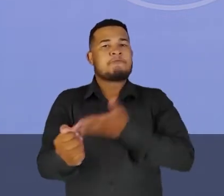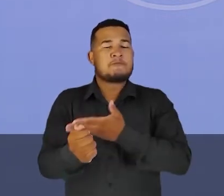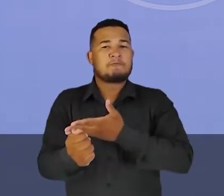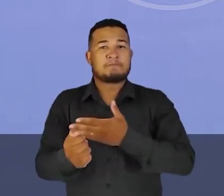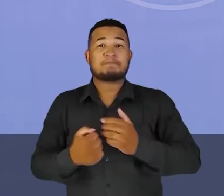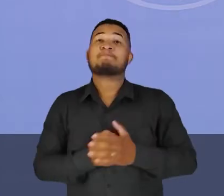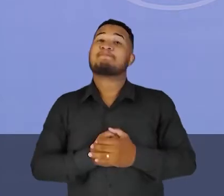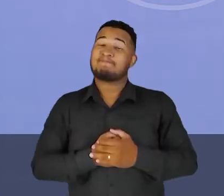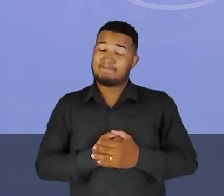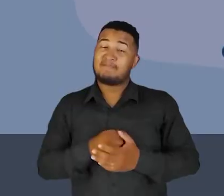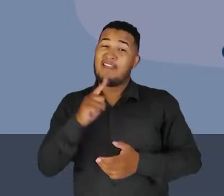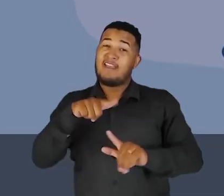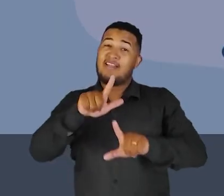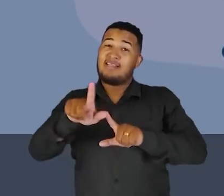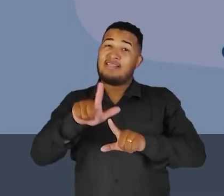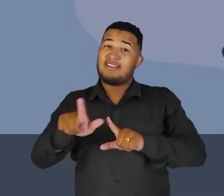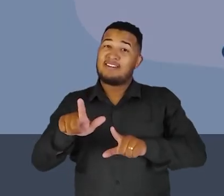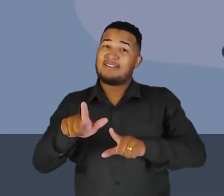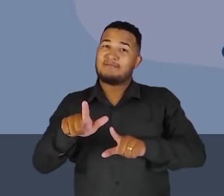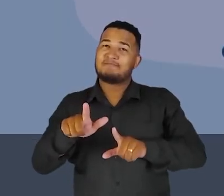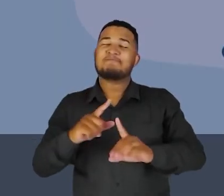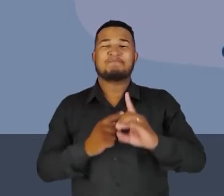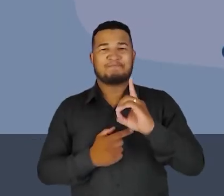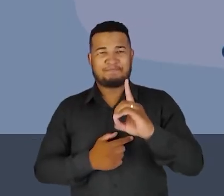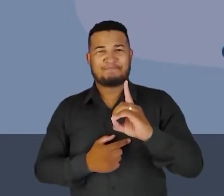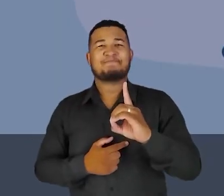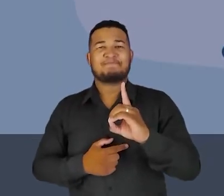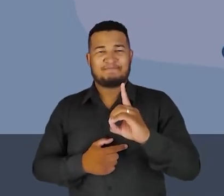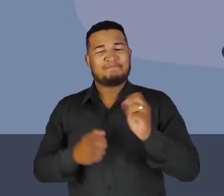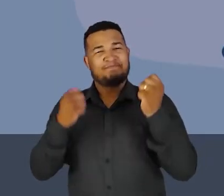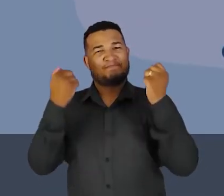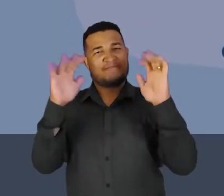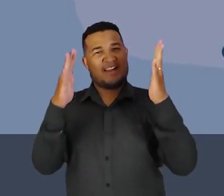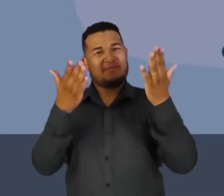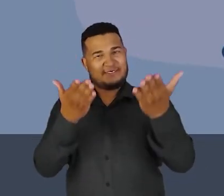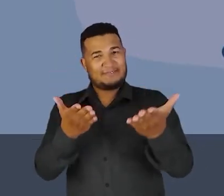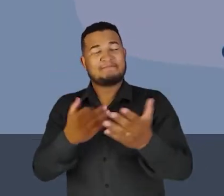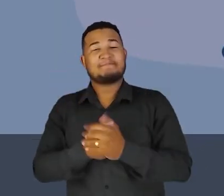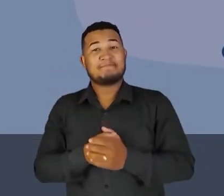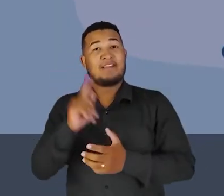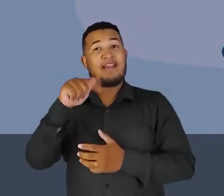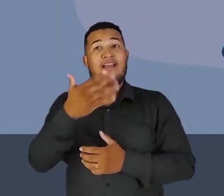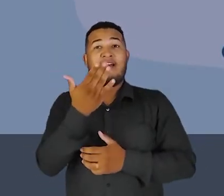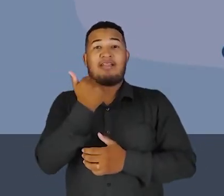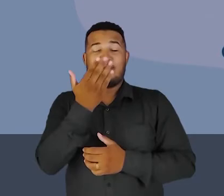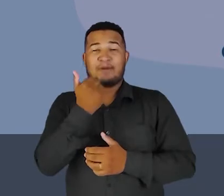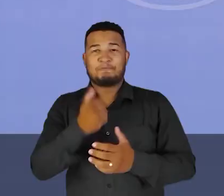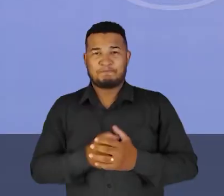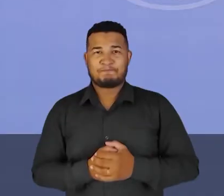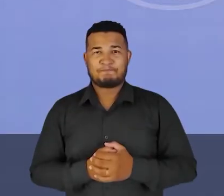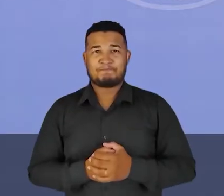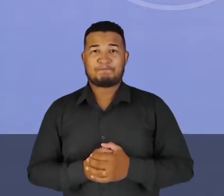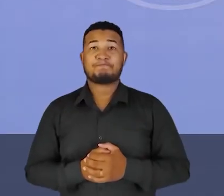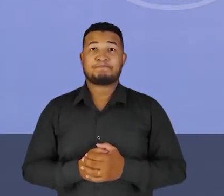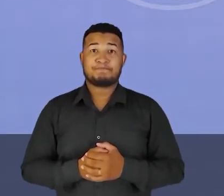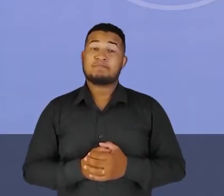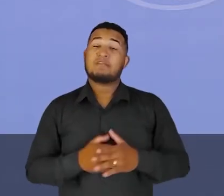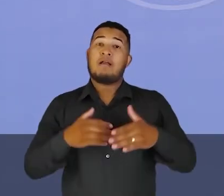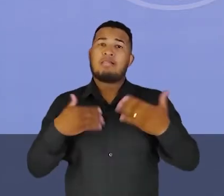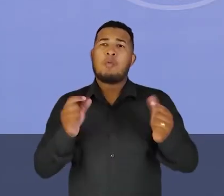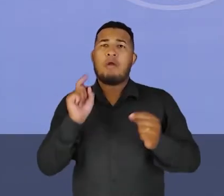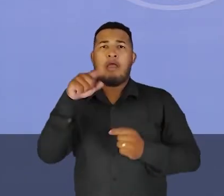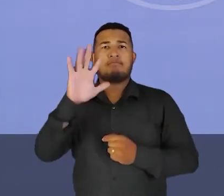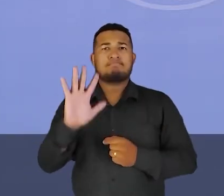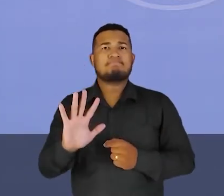hoje. Então é a letra D, parabéns, a alimentação. Então, gente, é